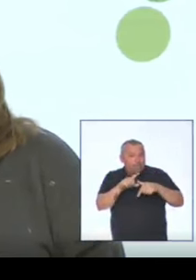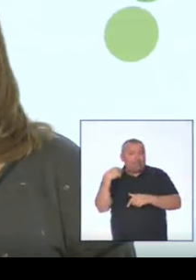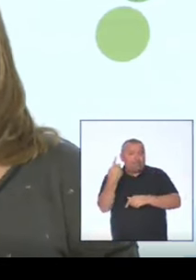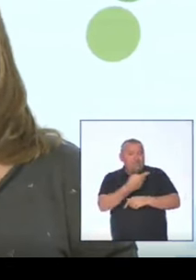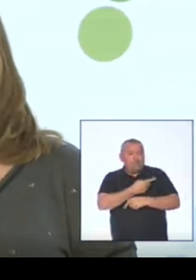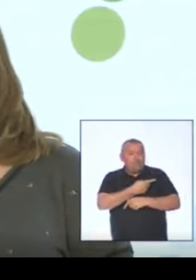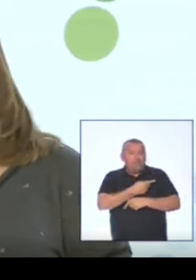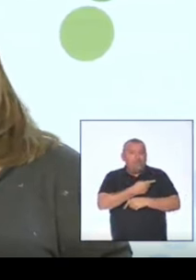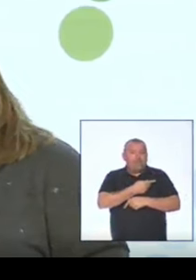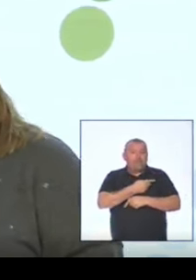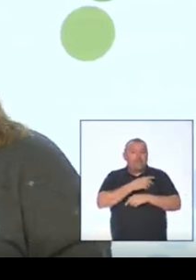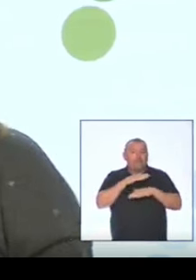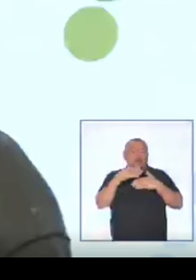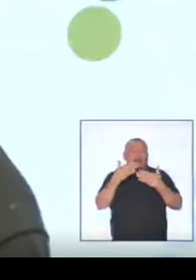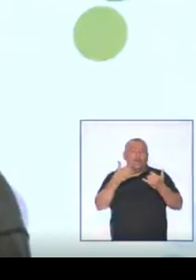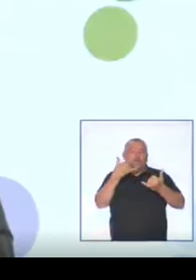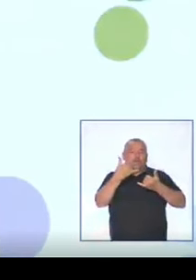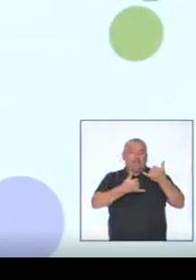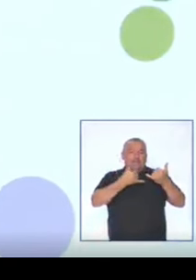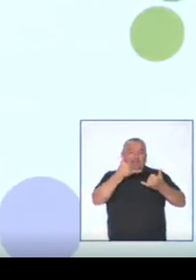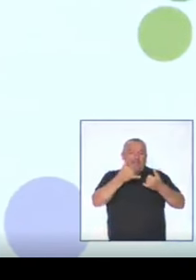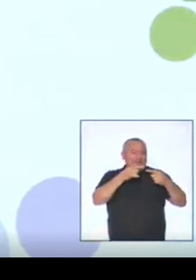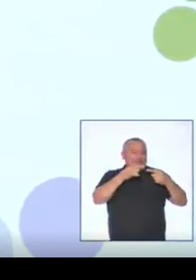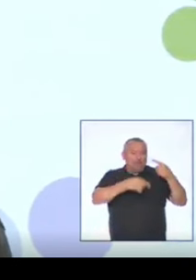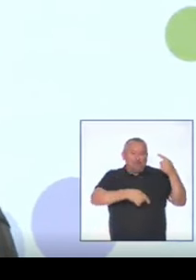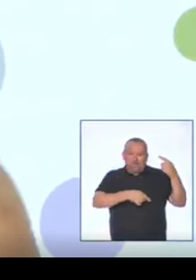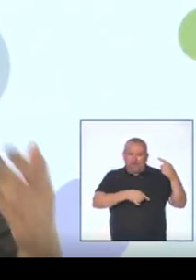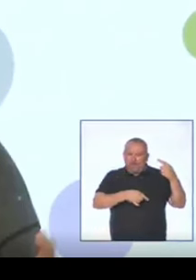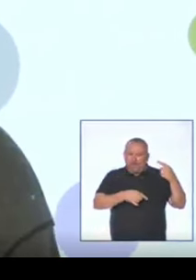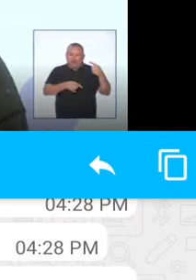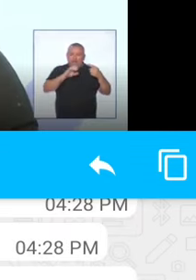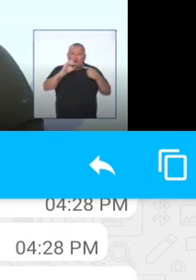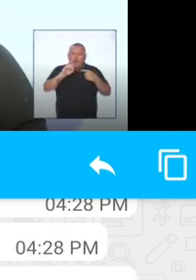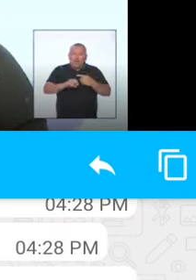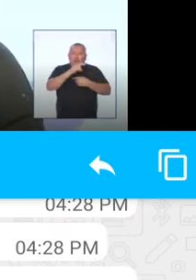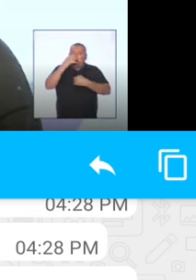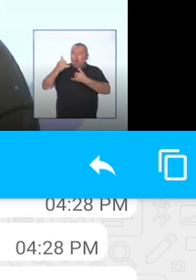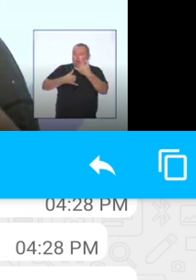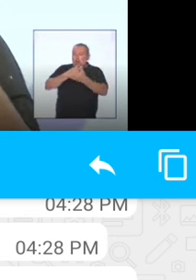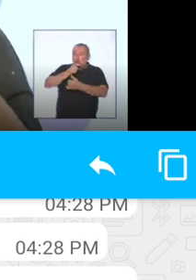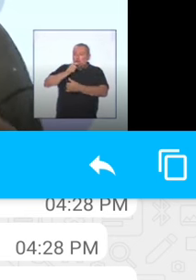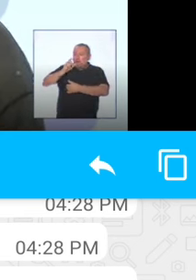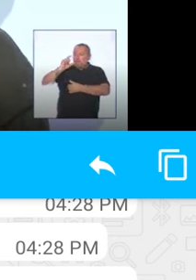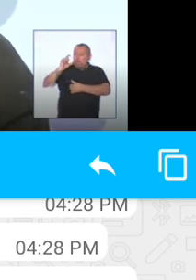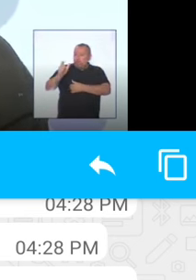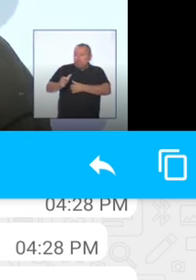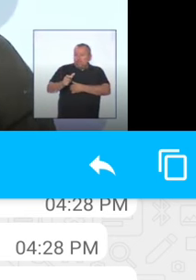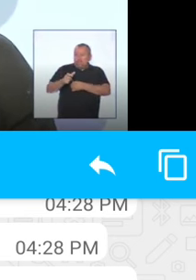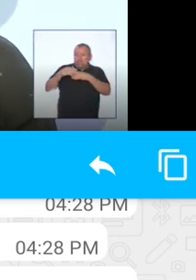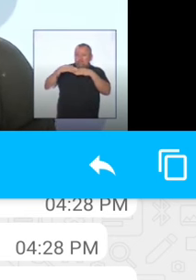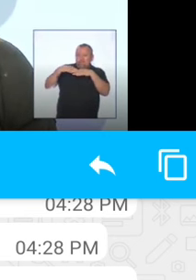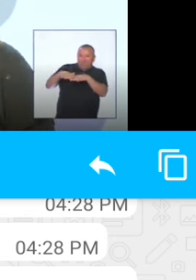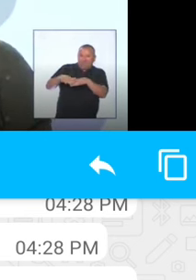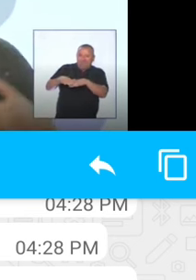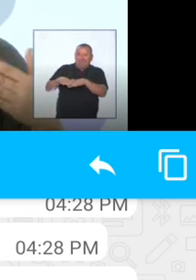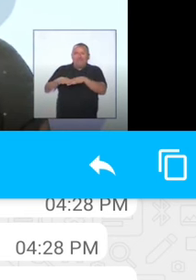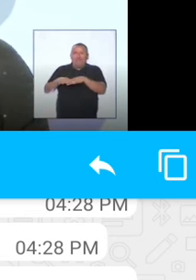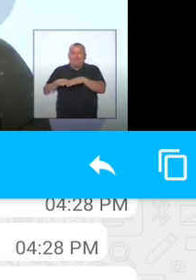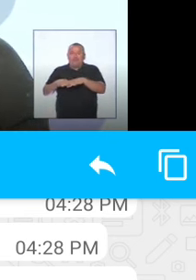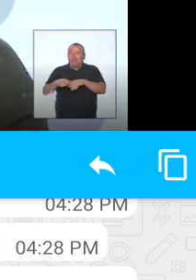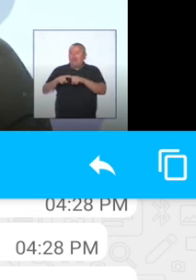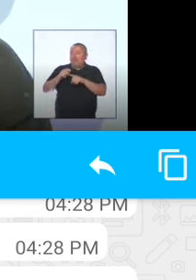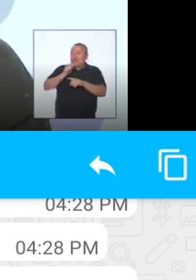espaço. Então, trazer brincadeiras fora de ordem, que ofenda o colega, que muitas vezes vocês não conhecem, né? Não tiveram